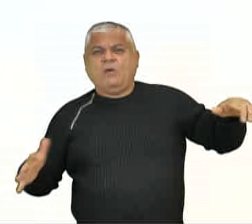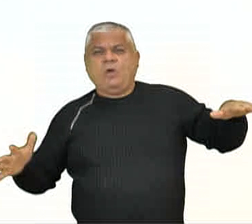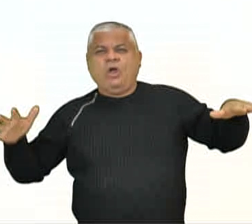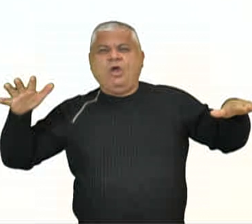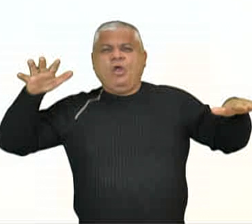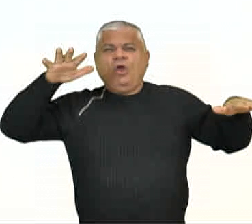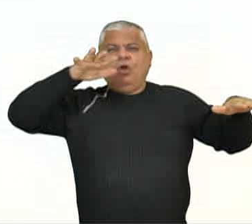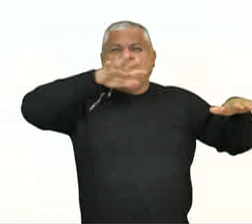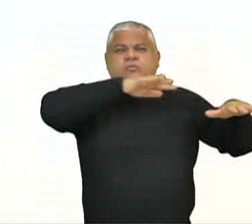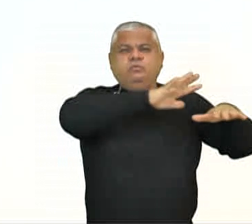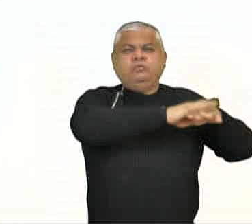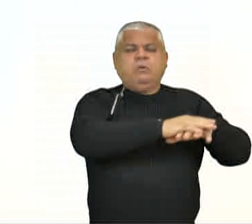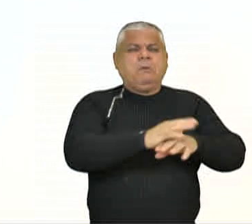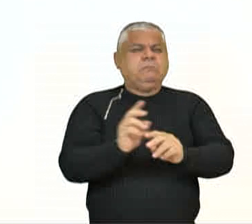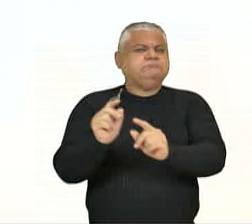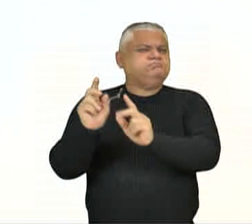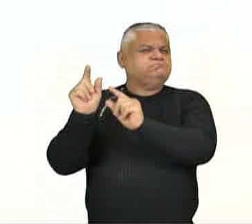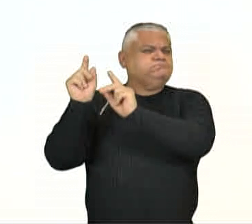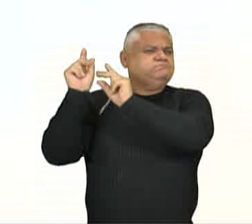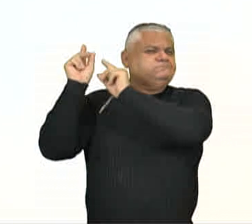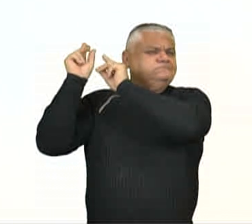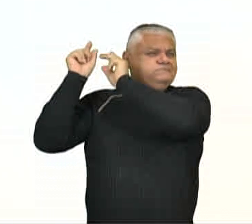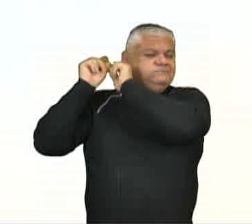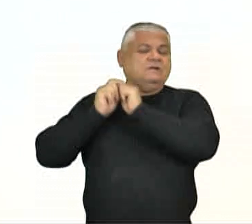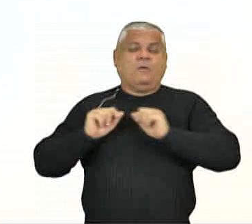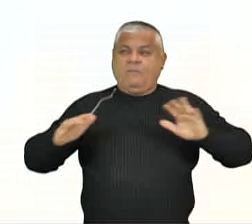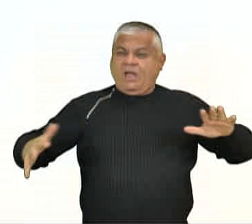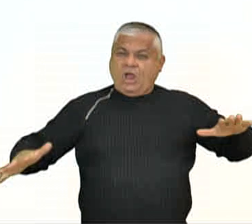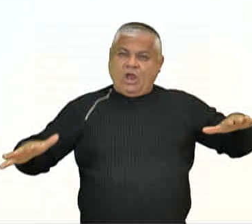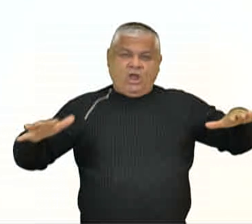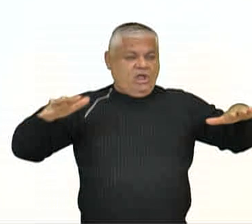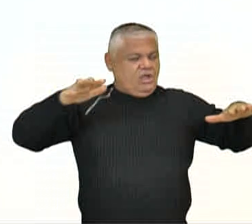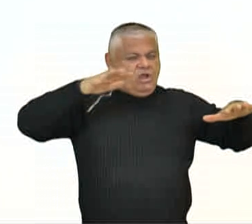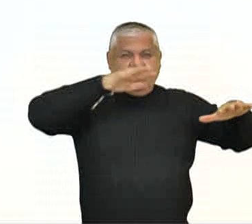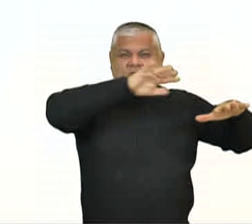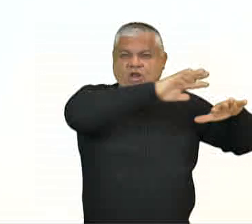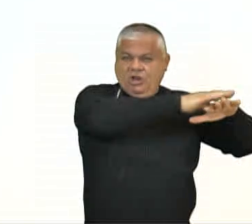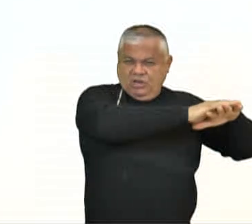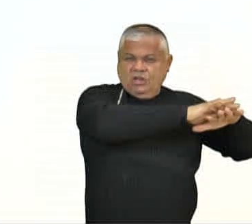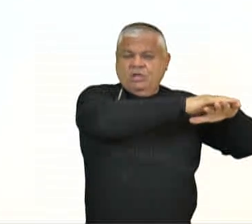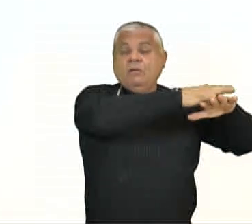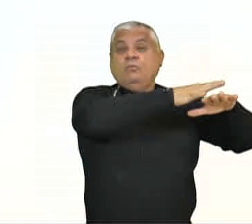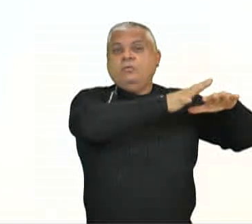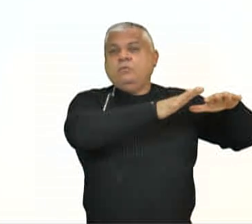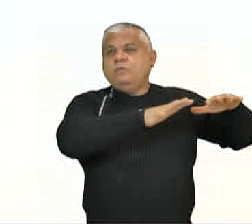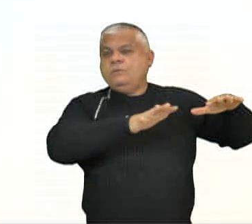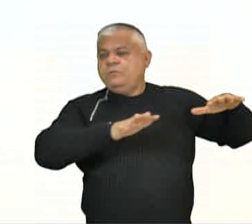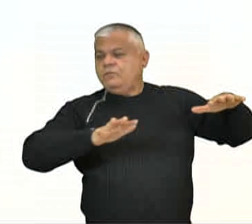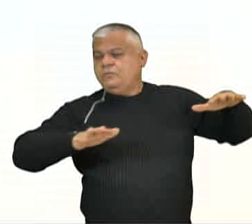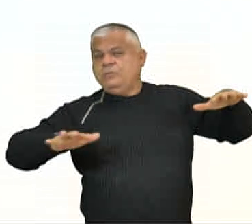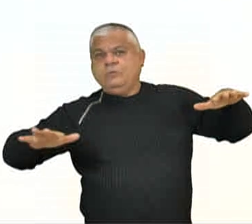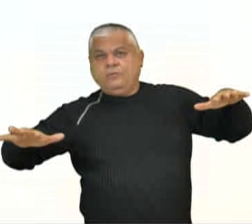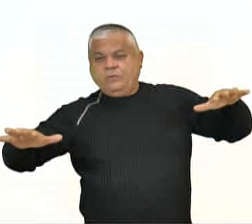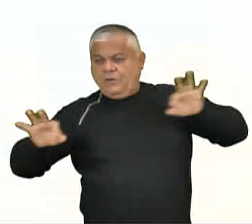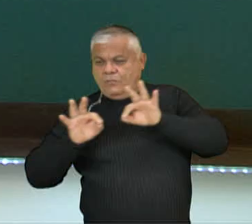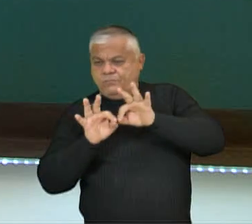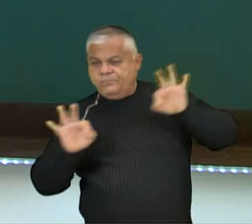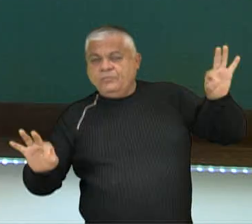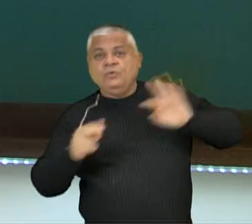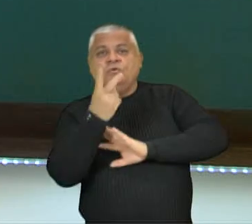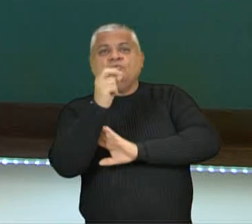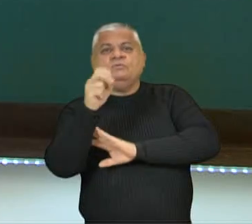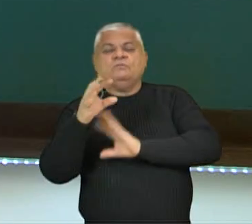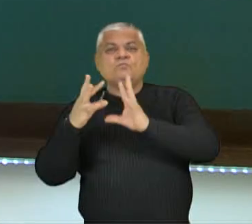há milhares de anos atrás. E as espécies não se encaixavam em nenhum dos gêneros de espécies já